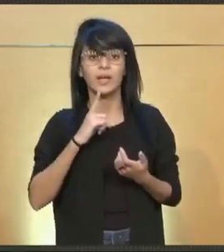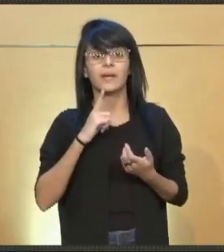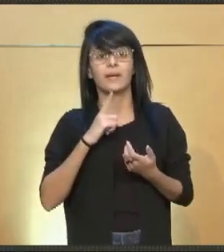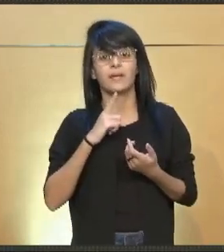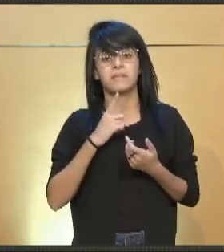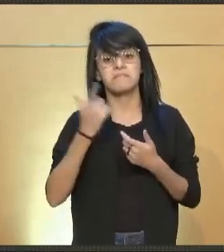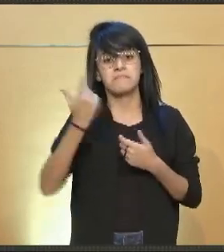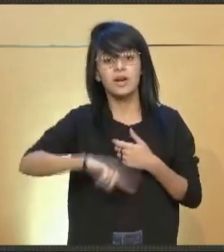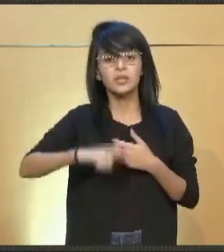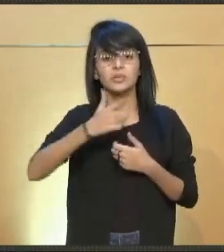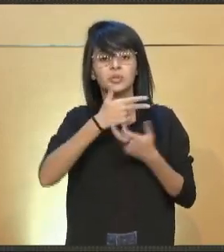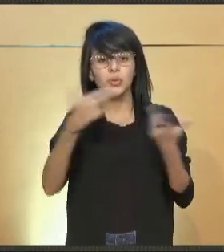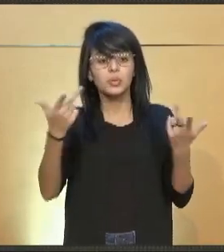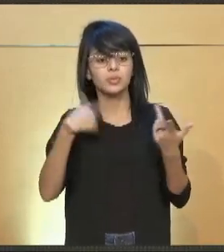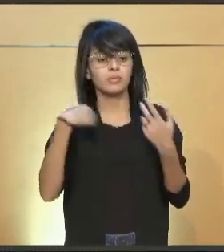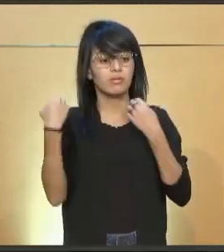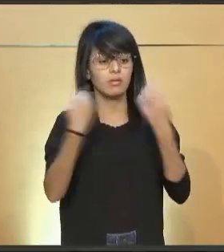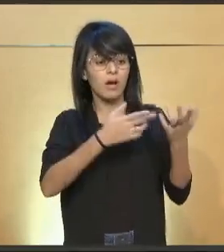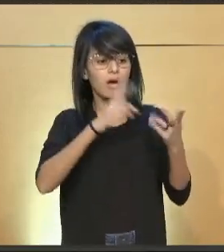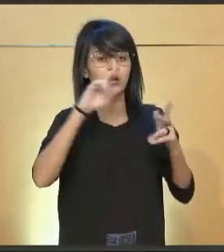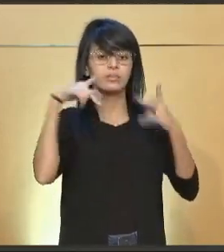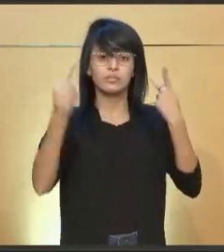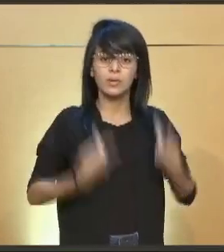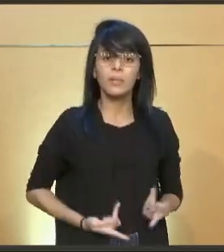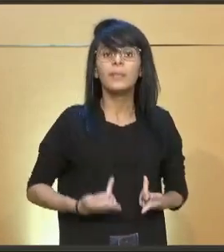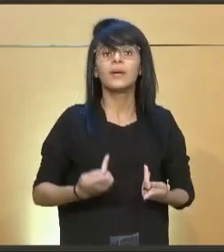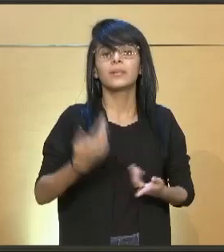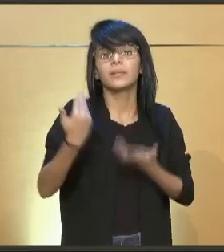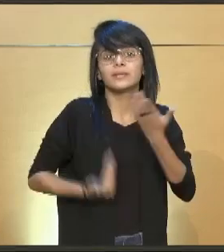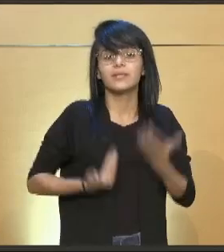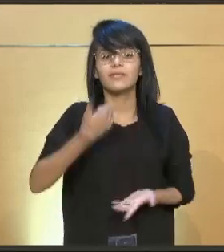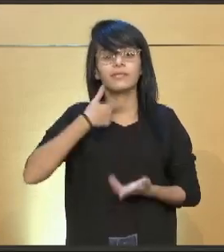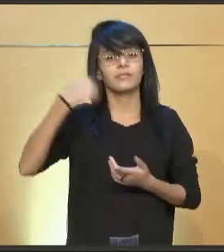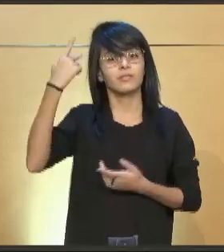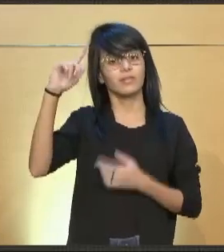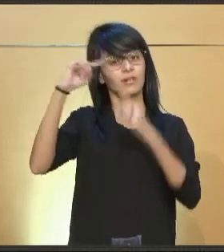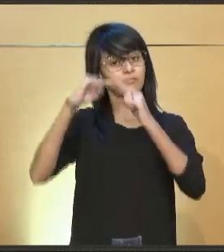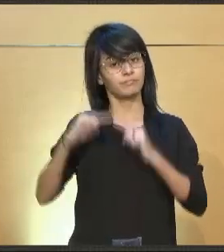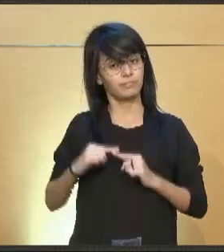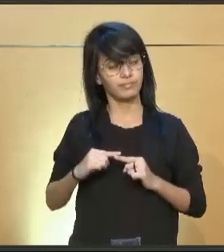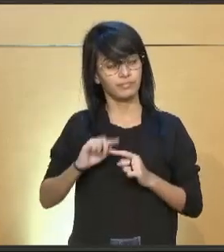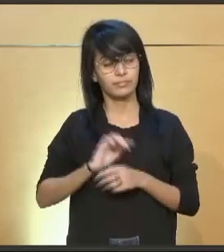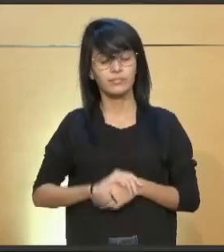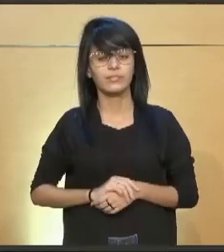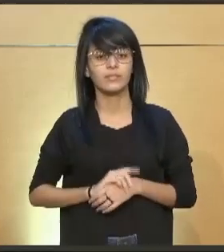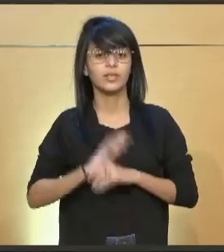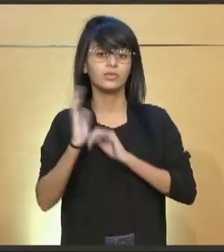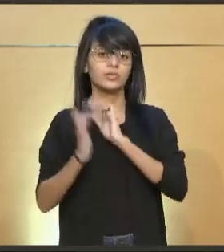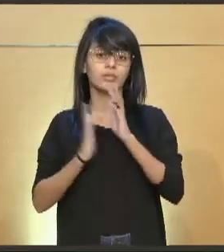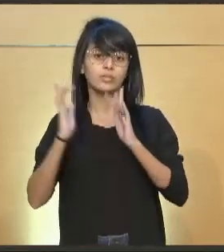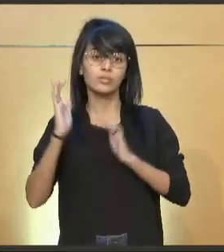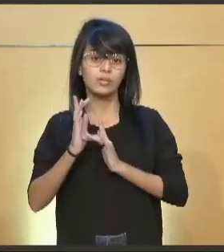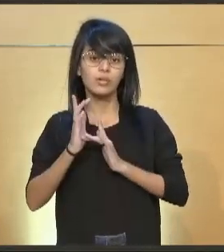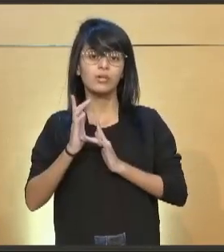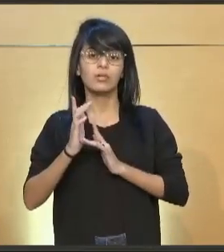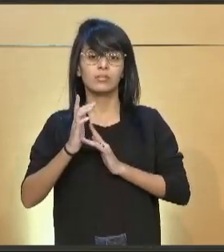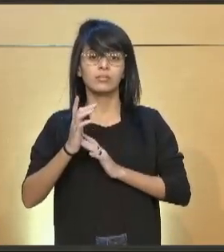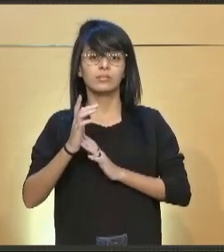homem para que ele possa então servir ou fazer a vontade de Deus. Em Jesus, no Sermão do Monte,